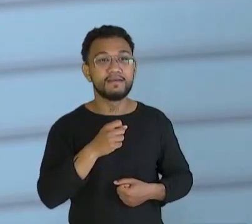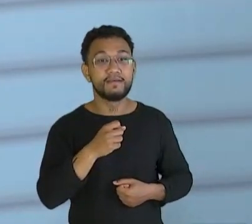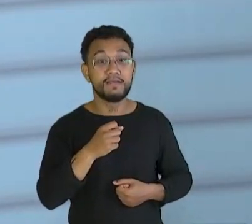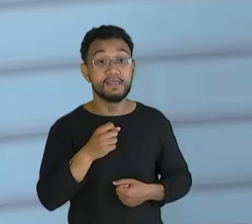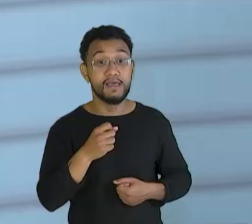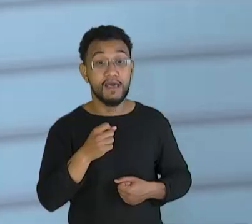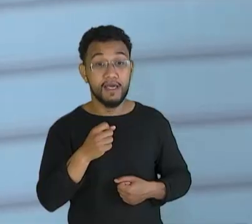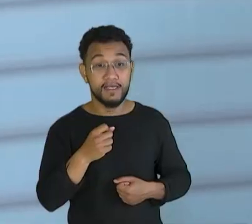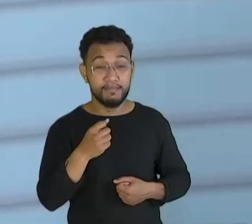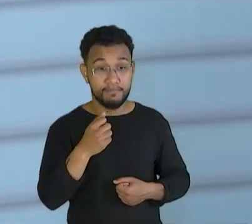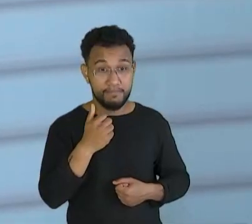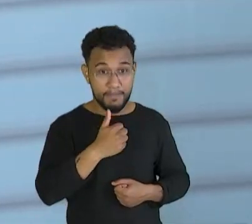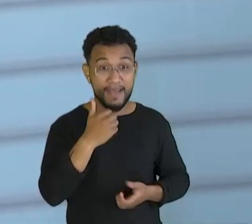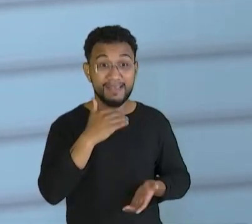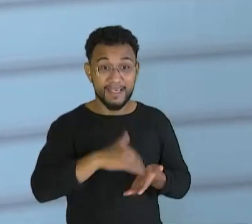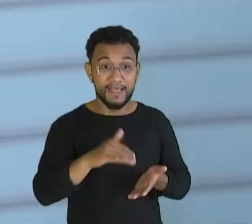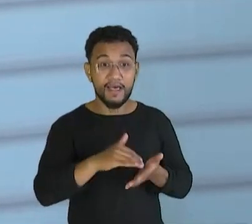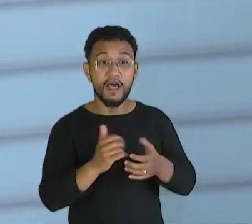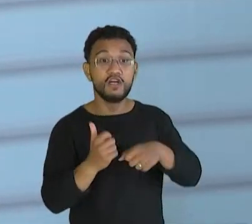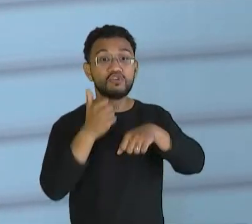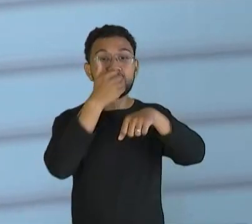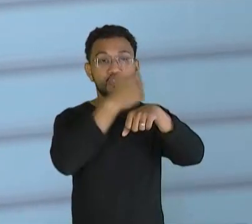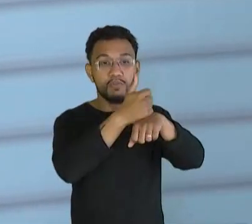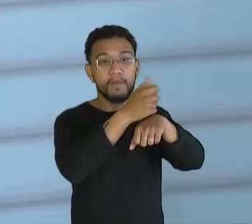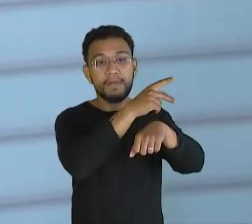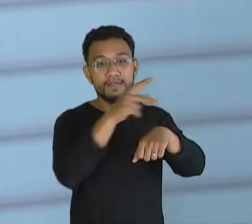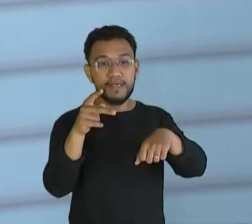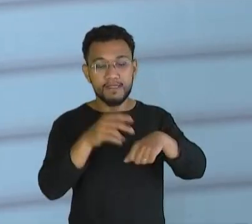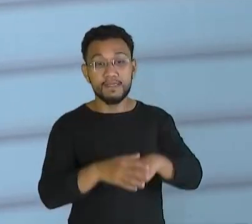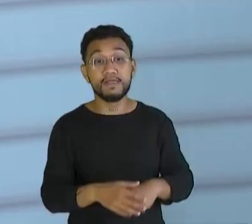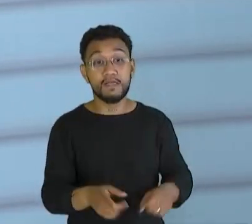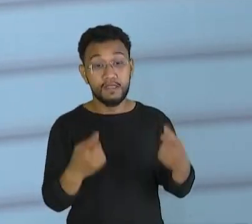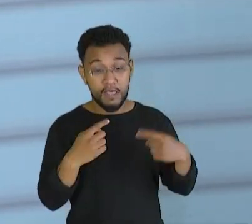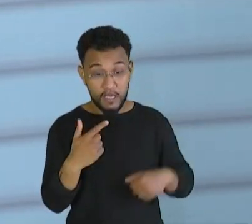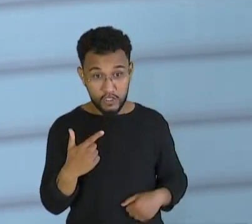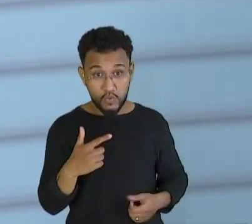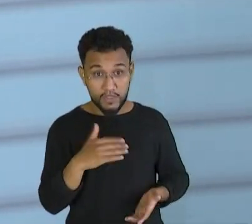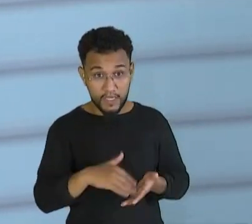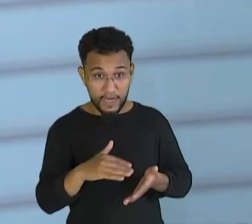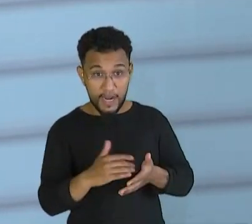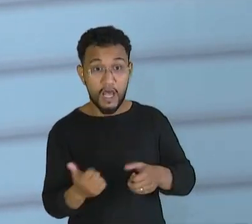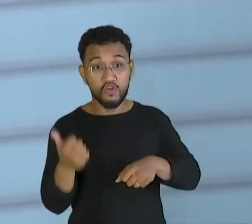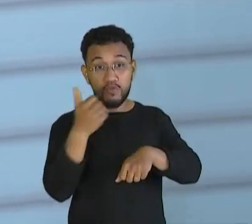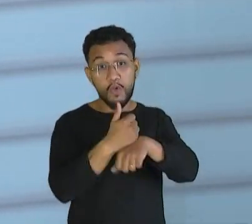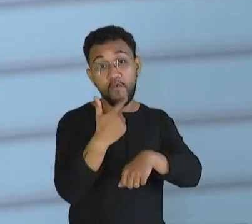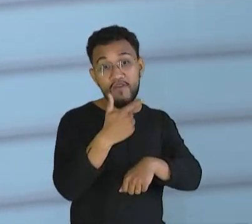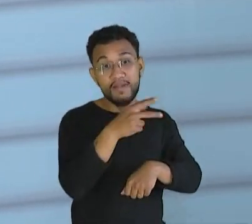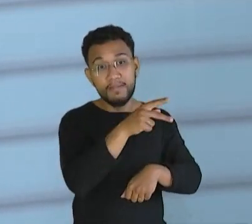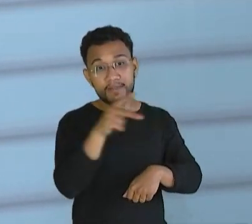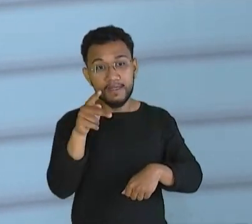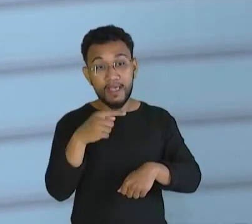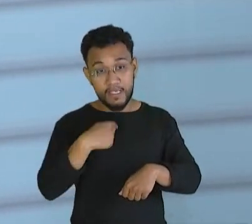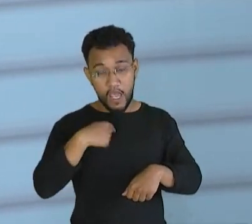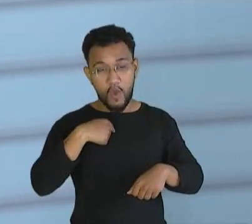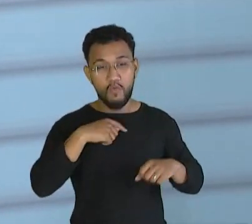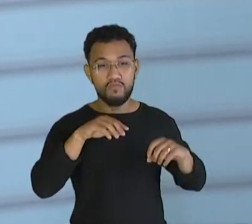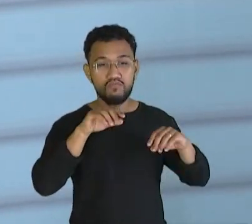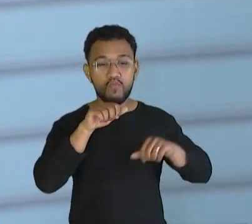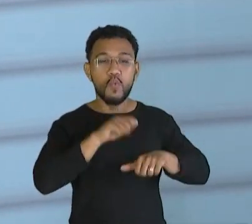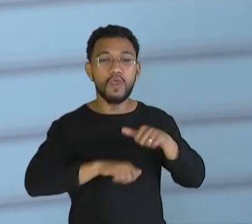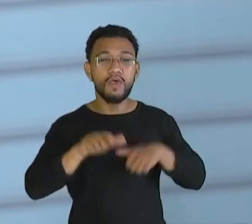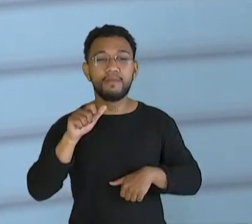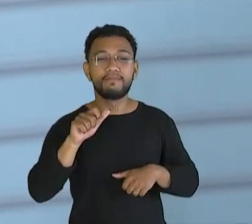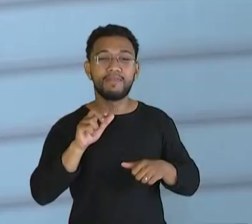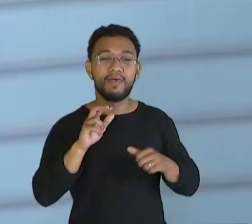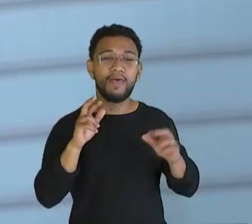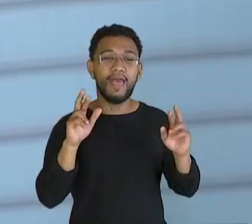segunda secretária está na vice-presidência, que você, é a Leandra. E você foi para coordenadora de relações externas. Isso, porque ano passado